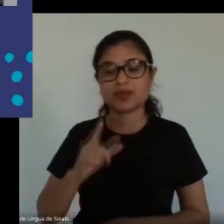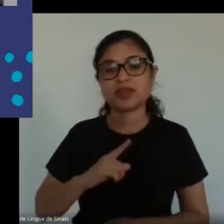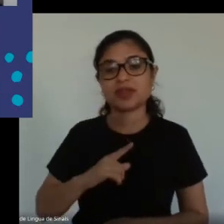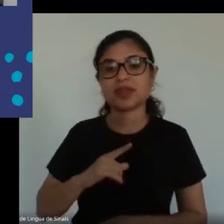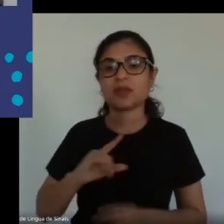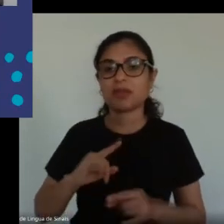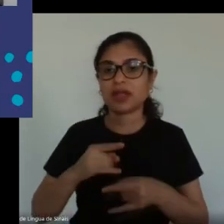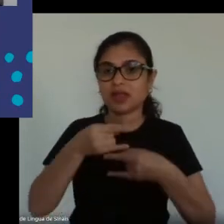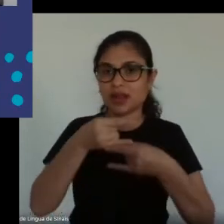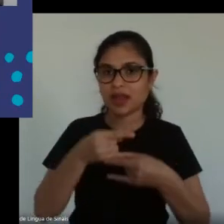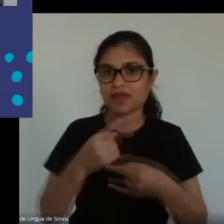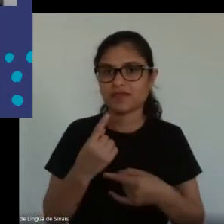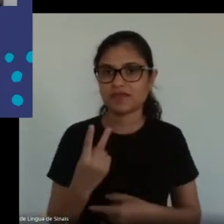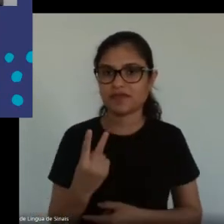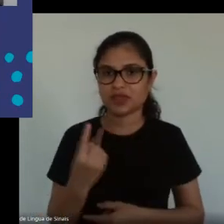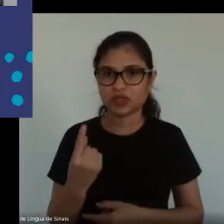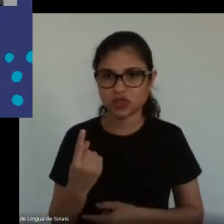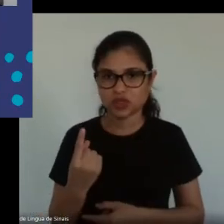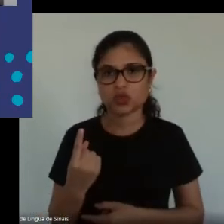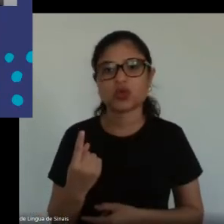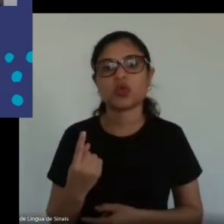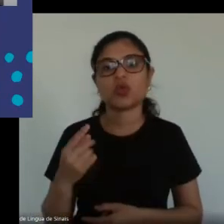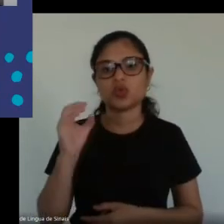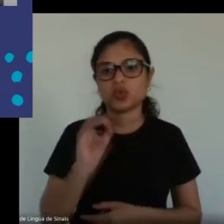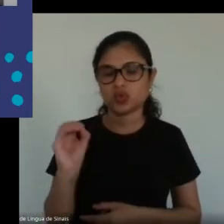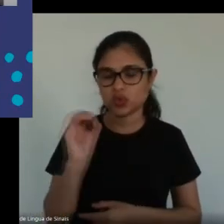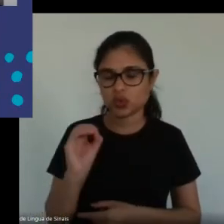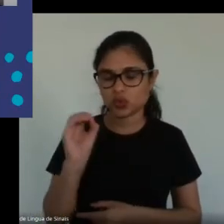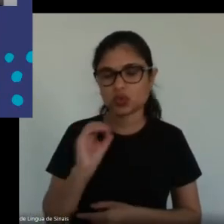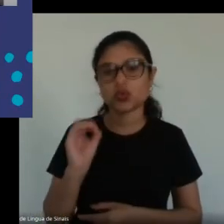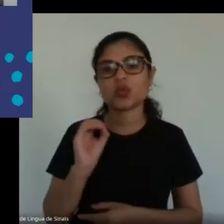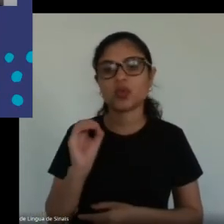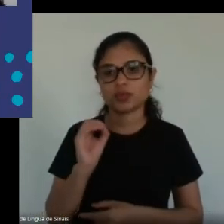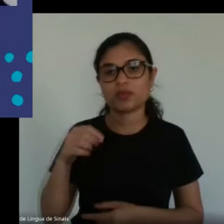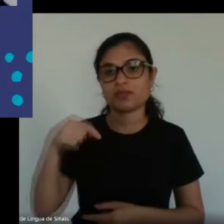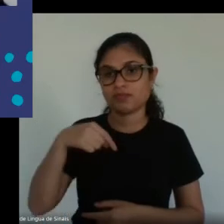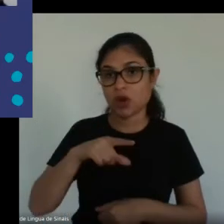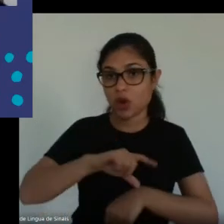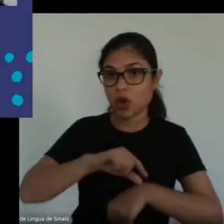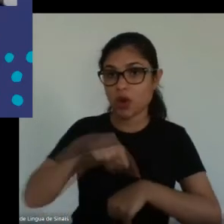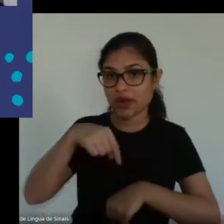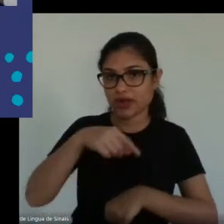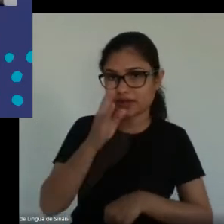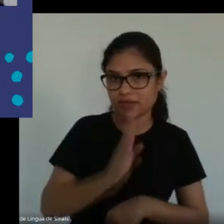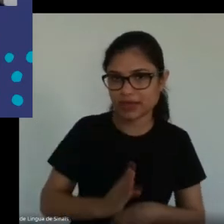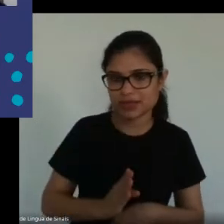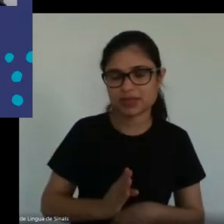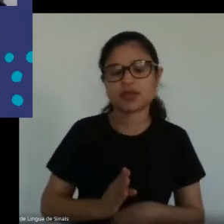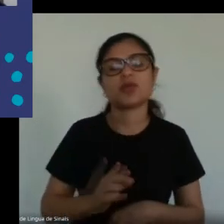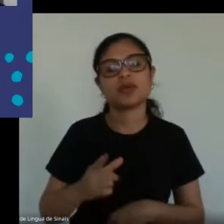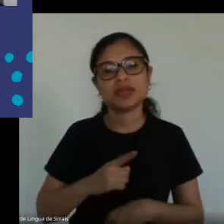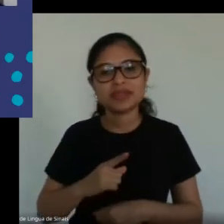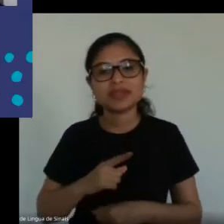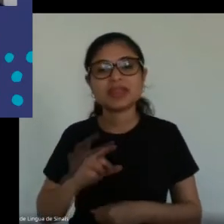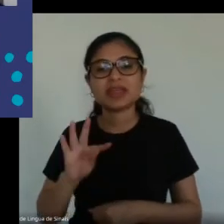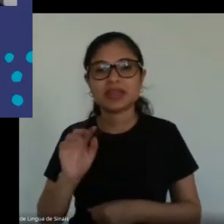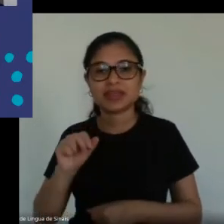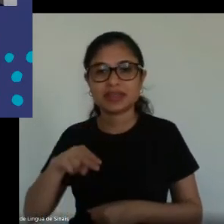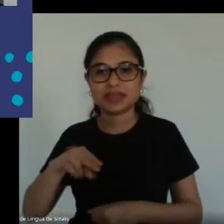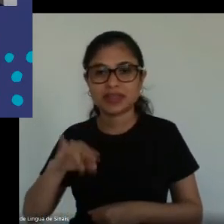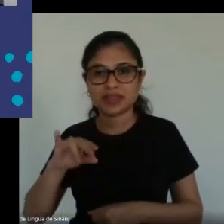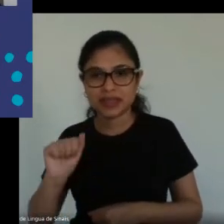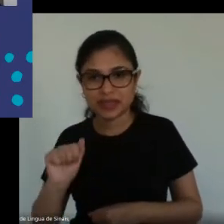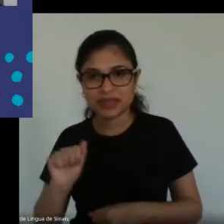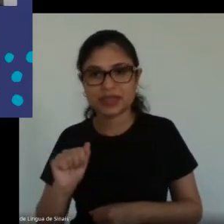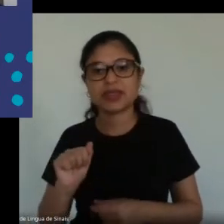21 de outubro, 5 horas da tarde, pelo YouTube, aqui no horário do Brasil. Vai estar eu, ela e a Tânia é da Unesp de